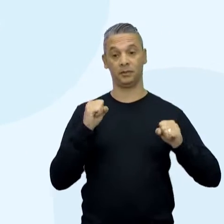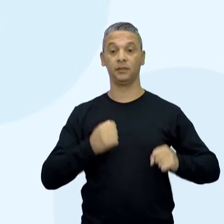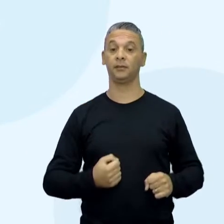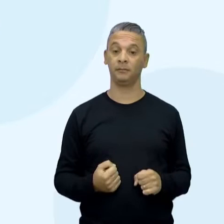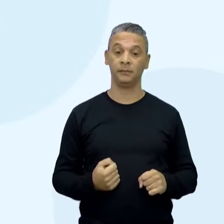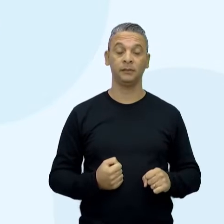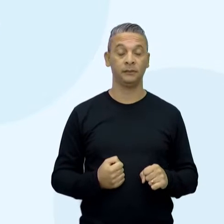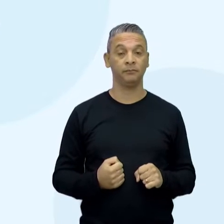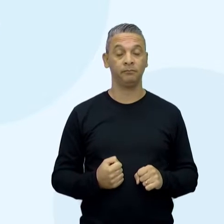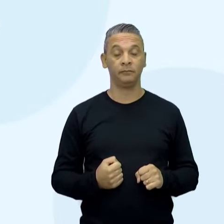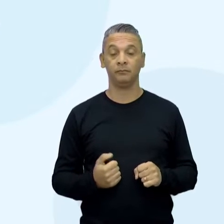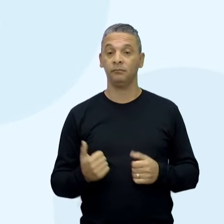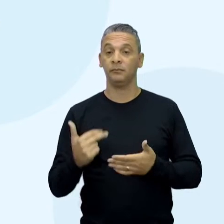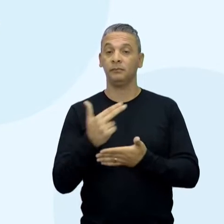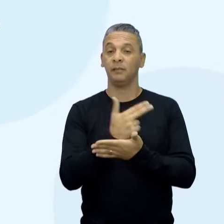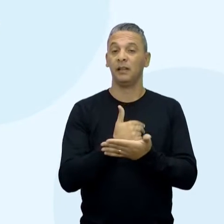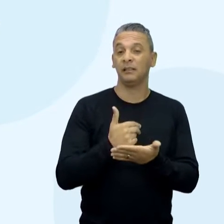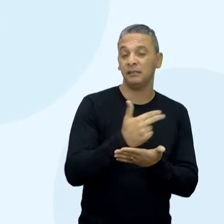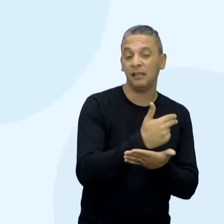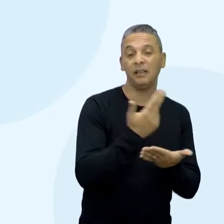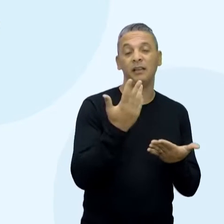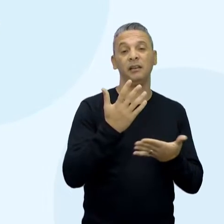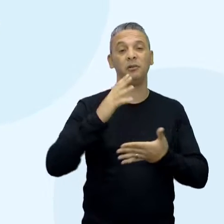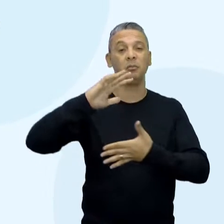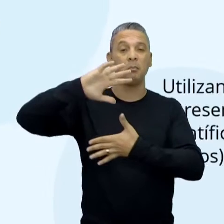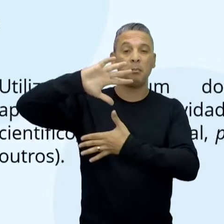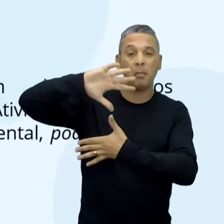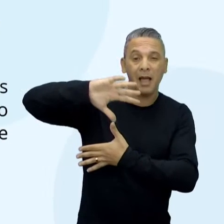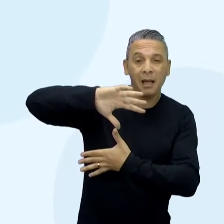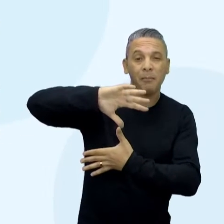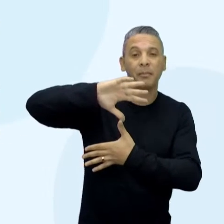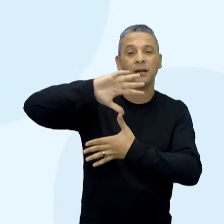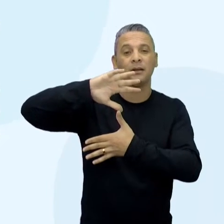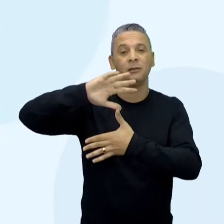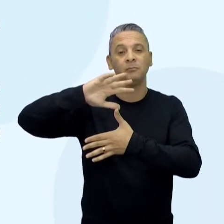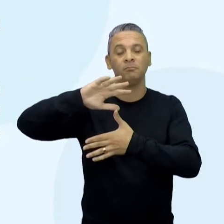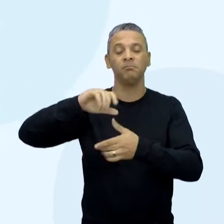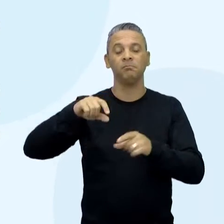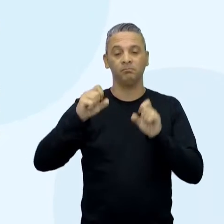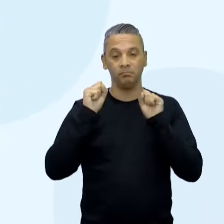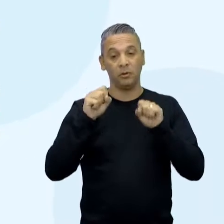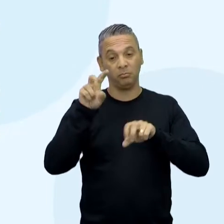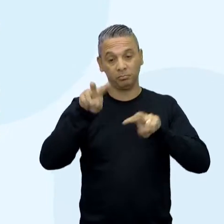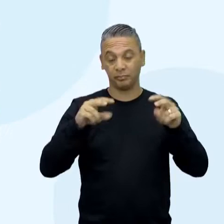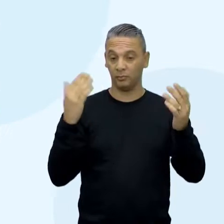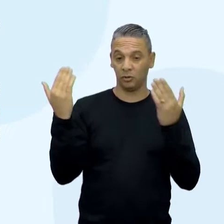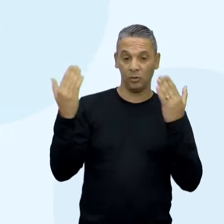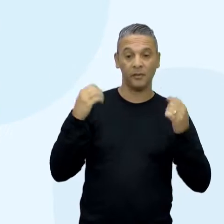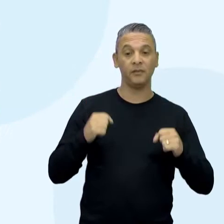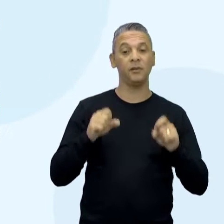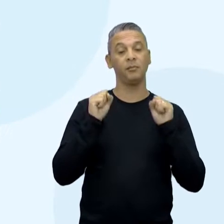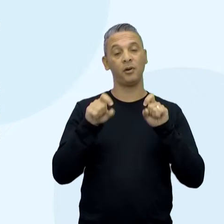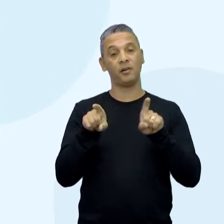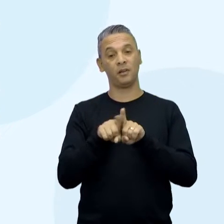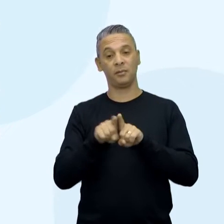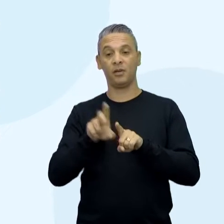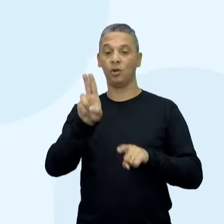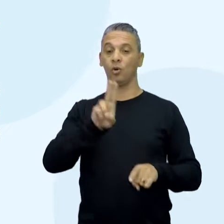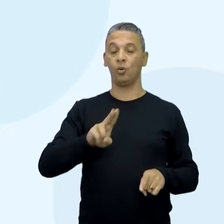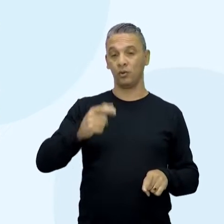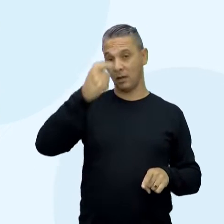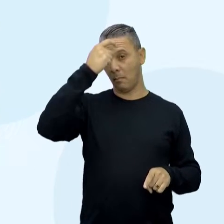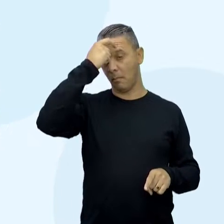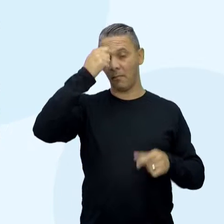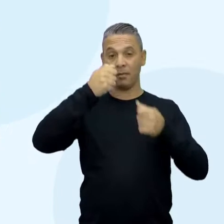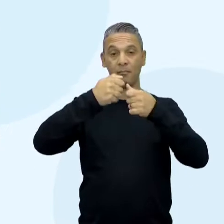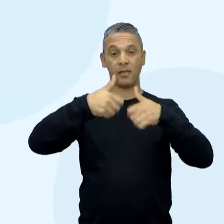anteriores. Você pode também comparar mapas e imagens de satélite. Você pode também utilizar aí um mapa mental,